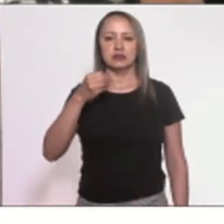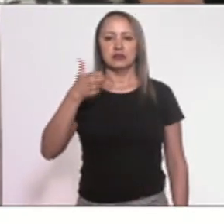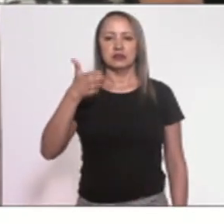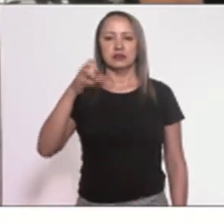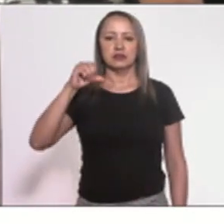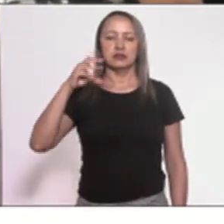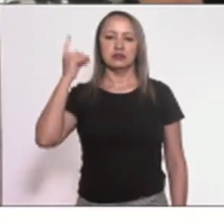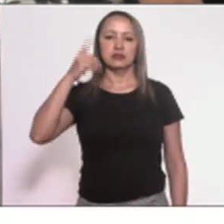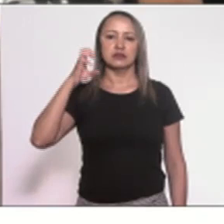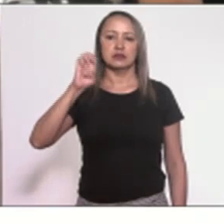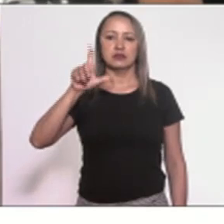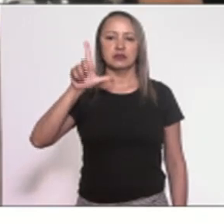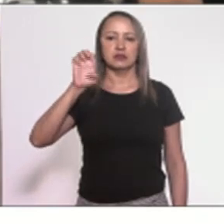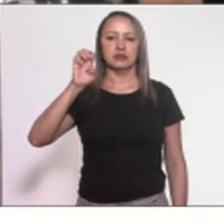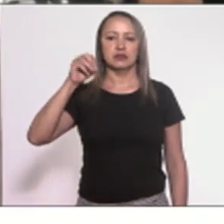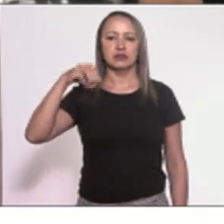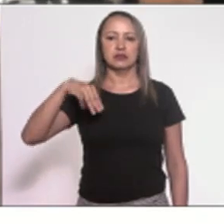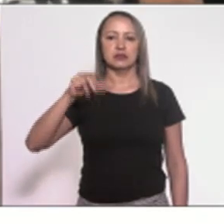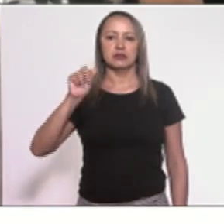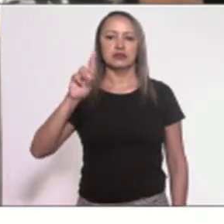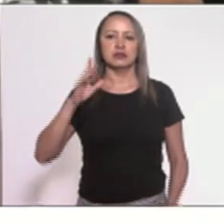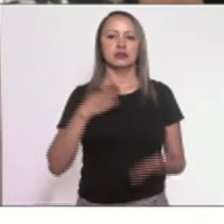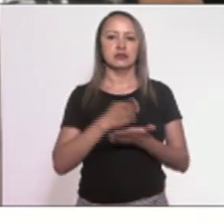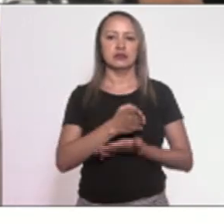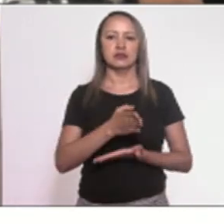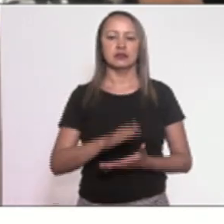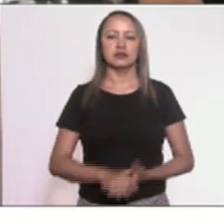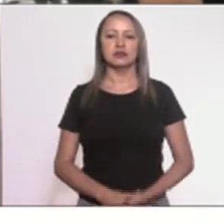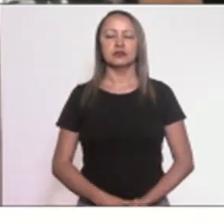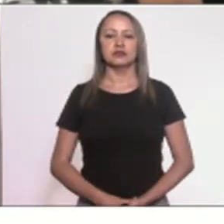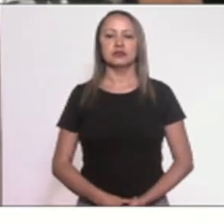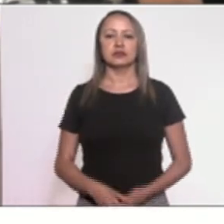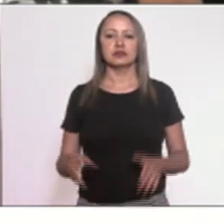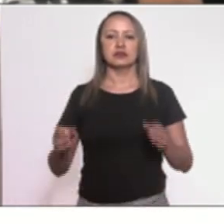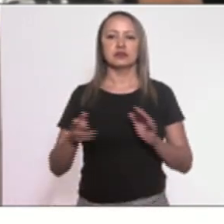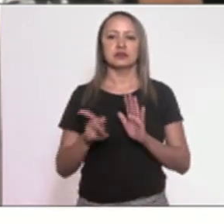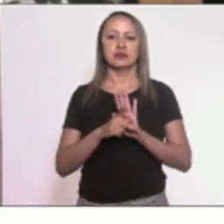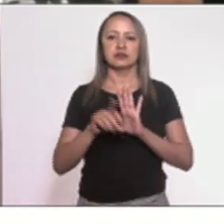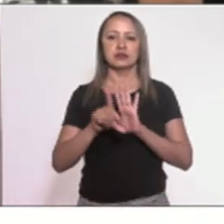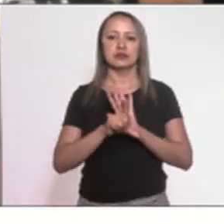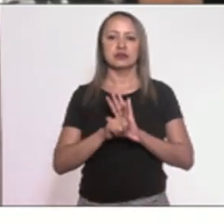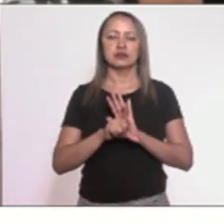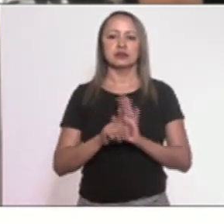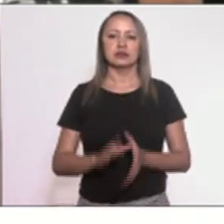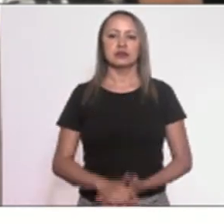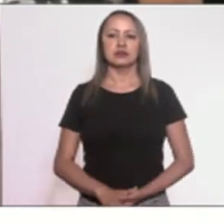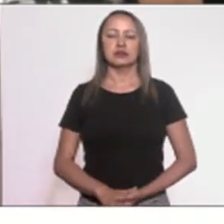563-2019, deputado Eliomar Coelho. Senhores que aprovam, eles como estão, aprovados. Requer a inclusão na ordem do dia do PL